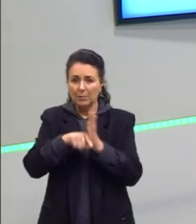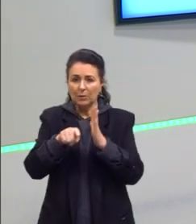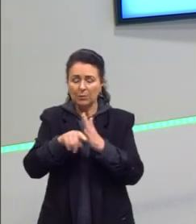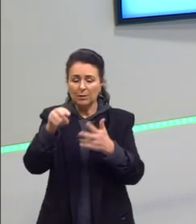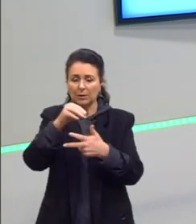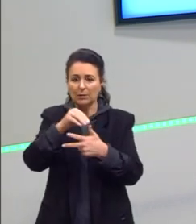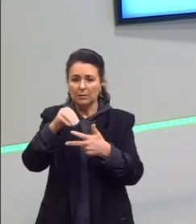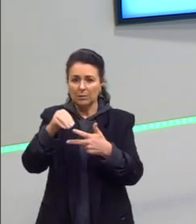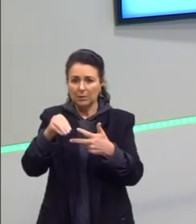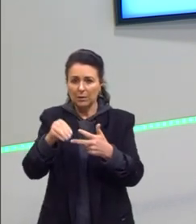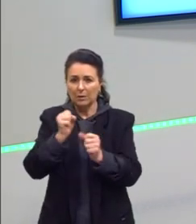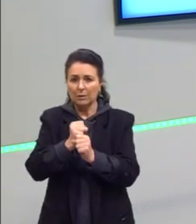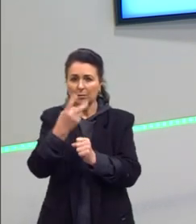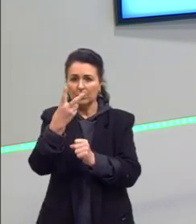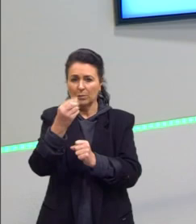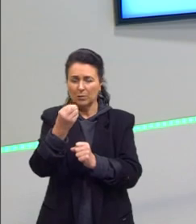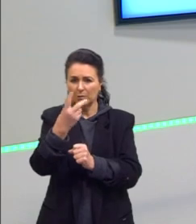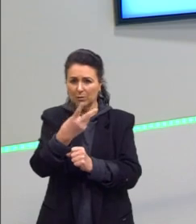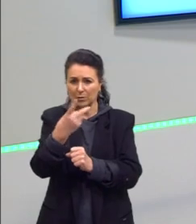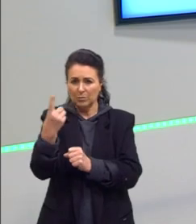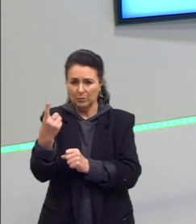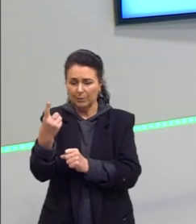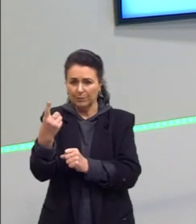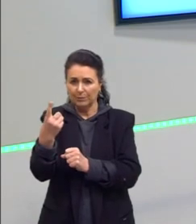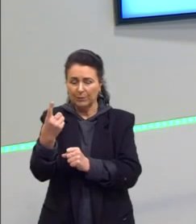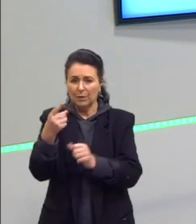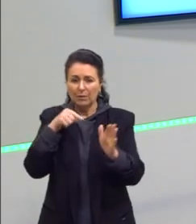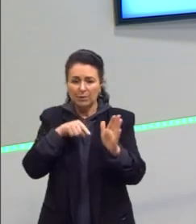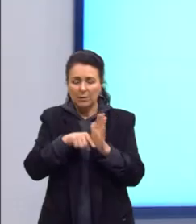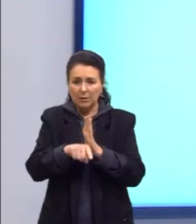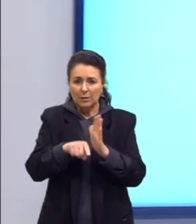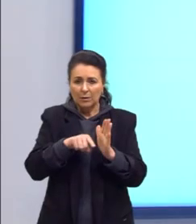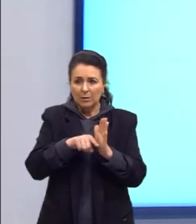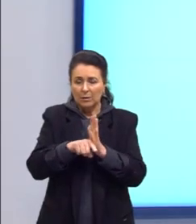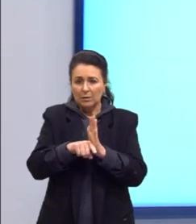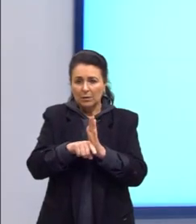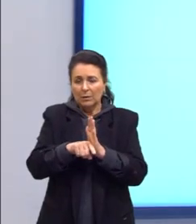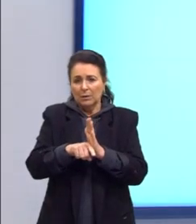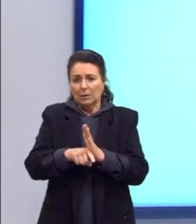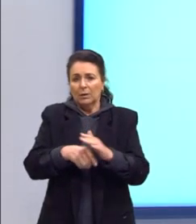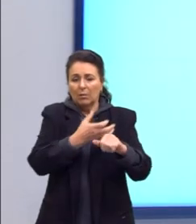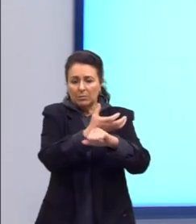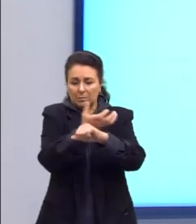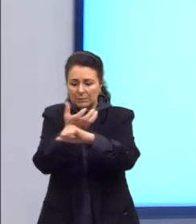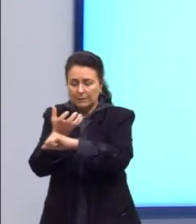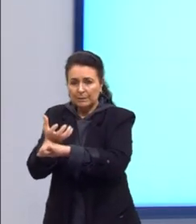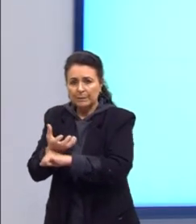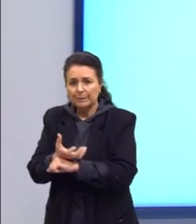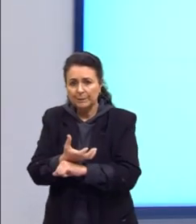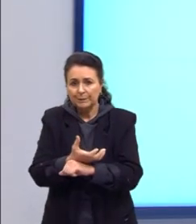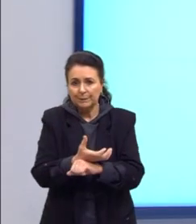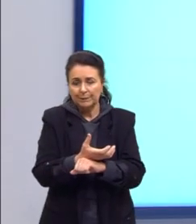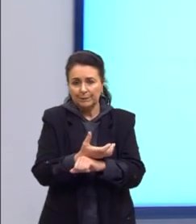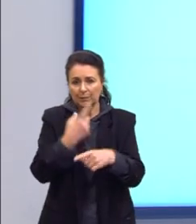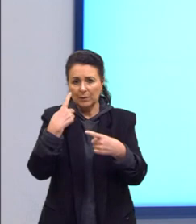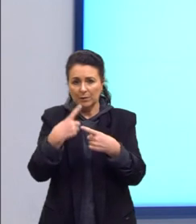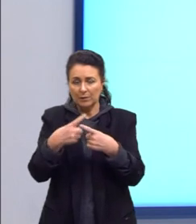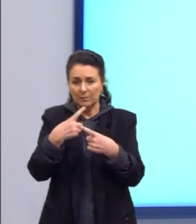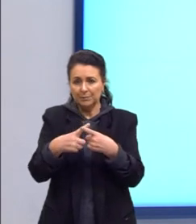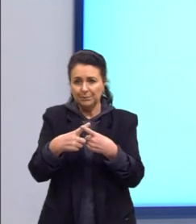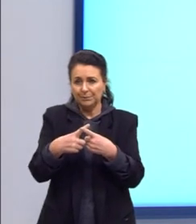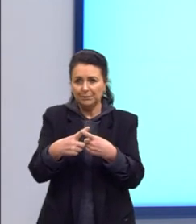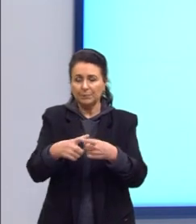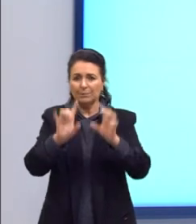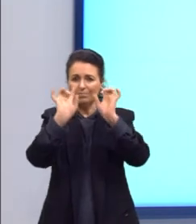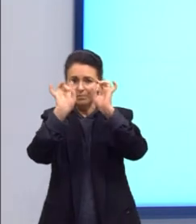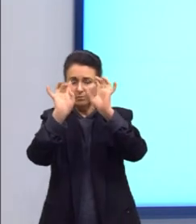questão do Enem de 2021 é uma questão que a gente pode considerar de certa forma interdisciplinar né porque esta parte